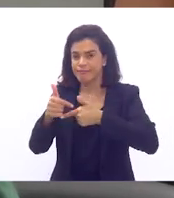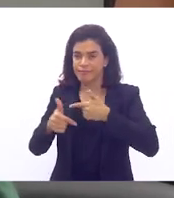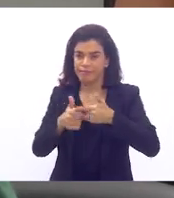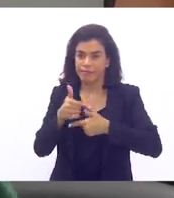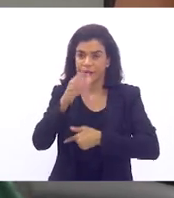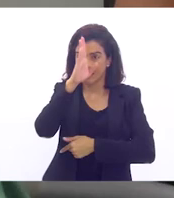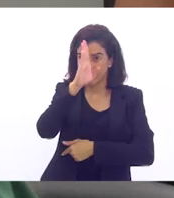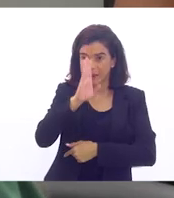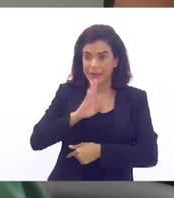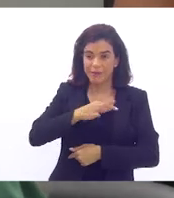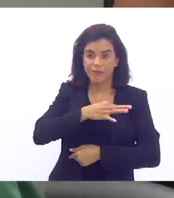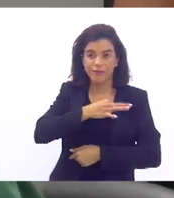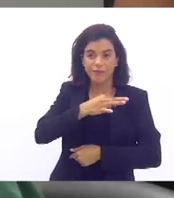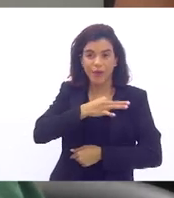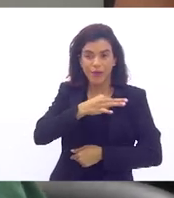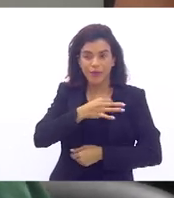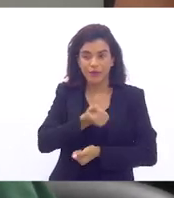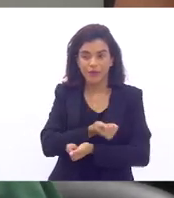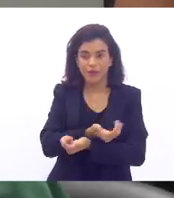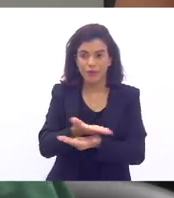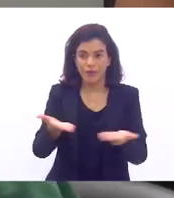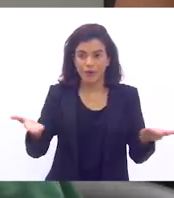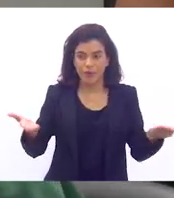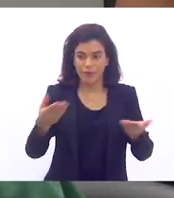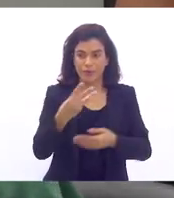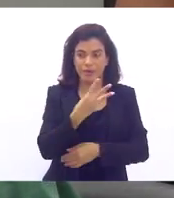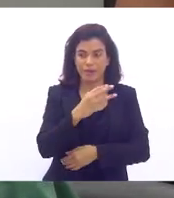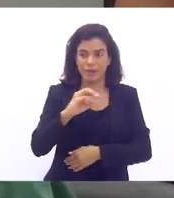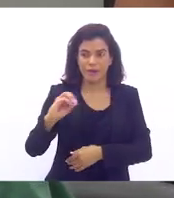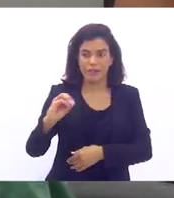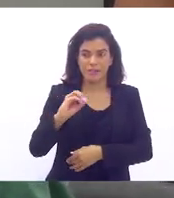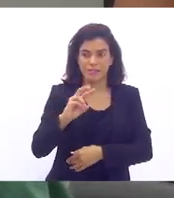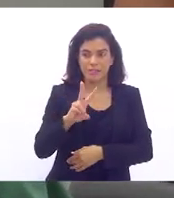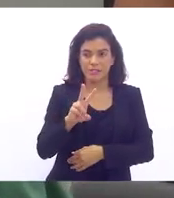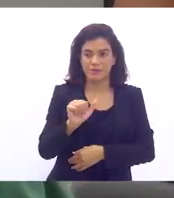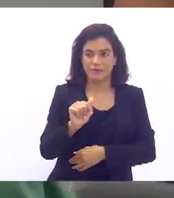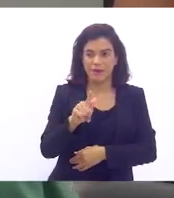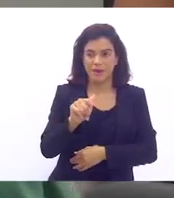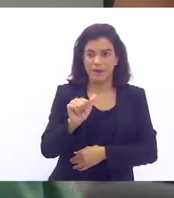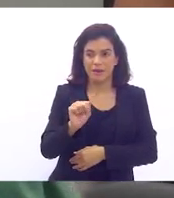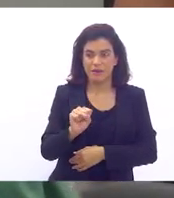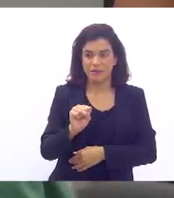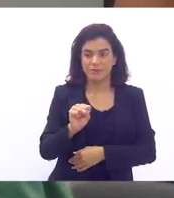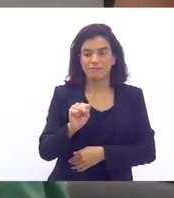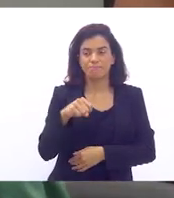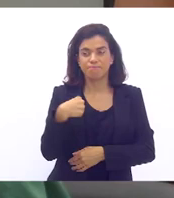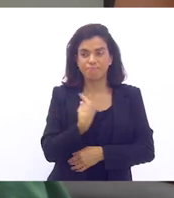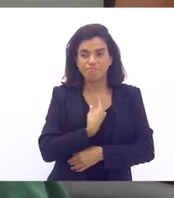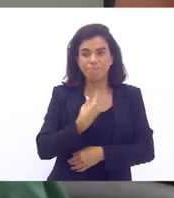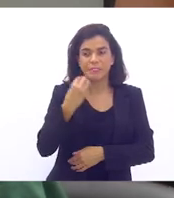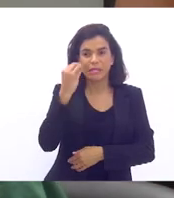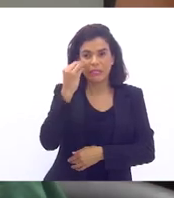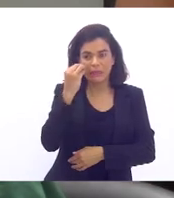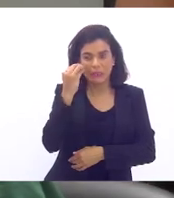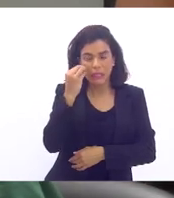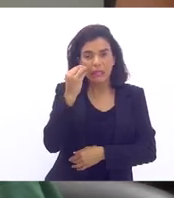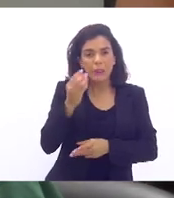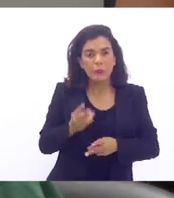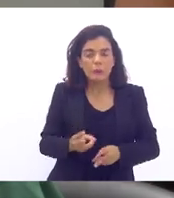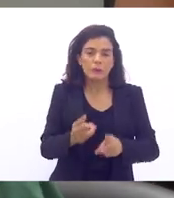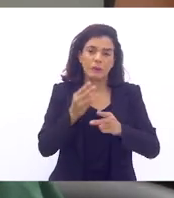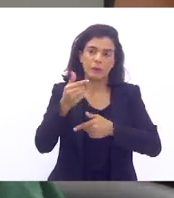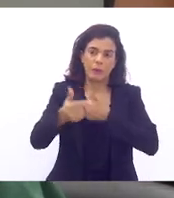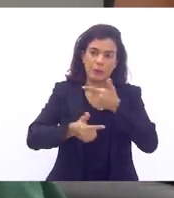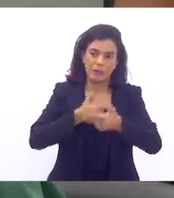gratuita tá ofertado 300 vagas e a gente tenta continuar com esse trabalho